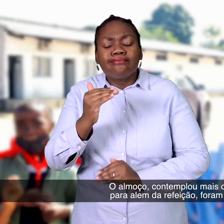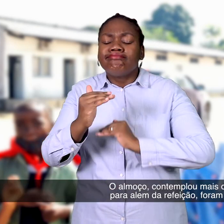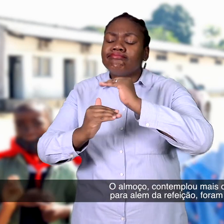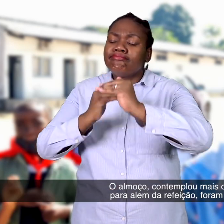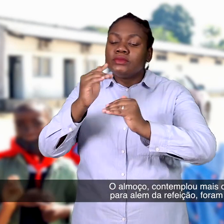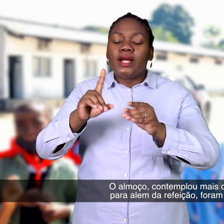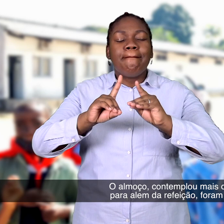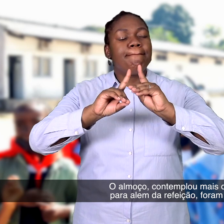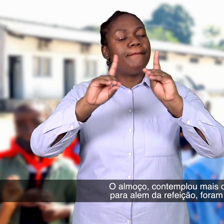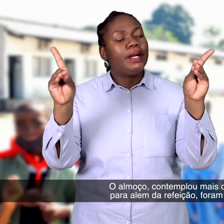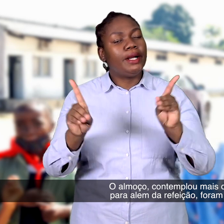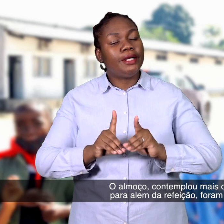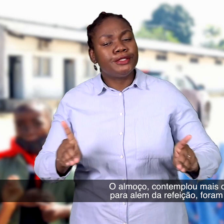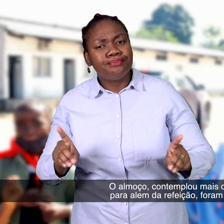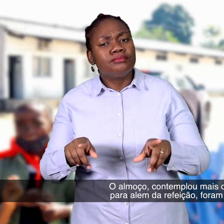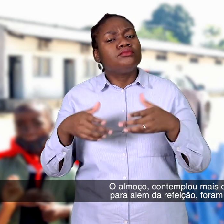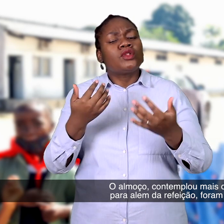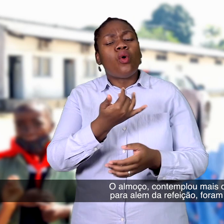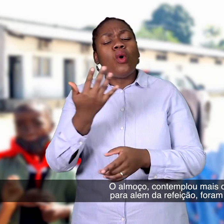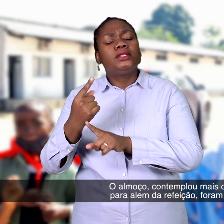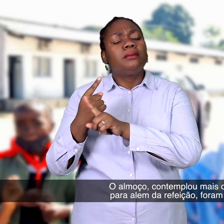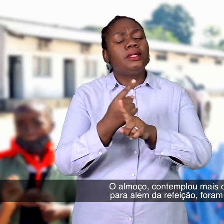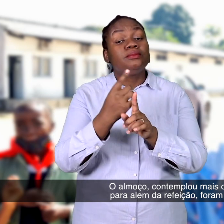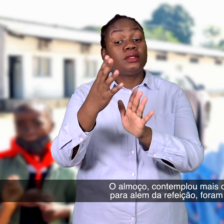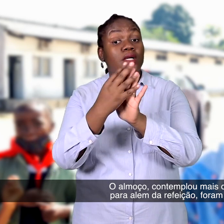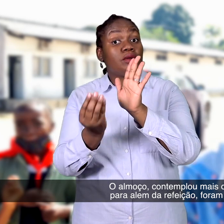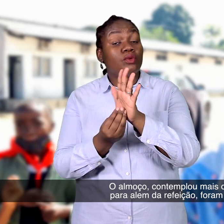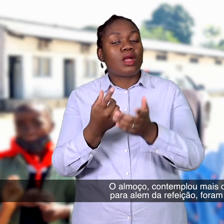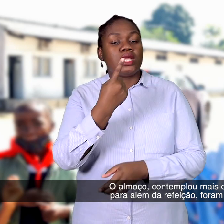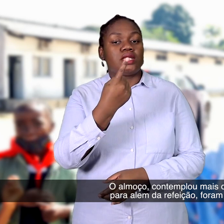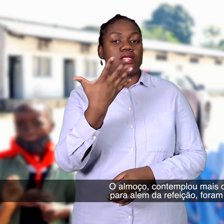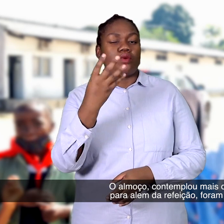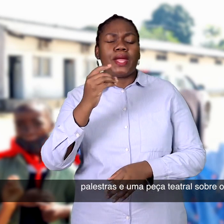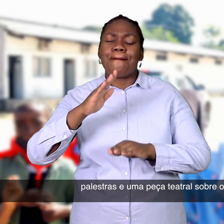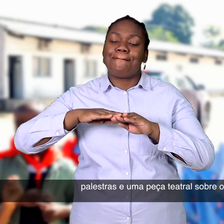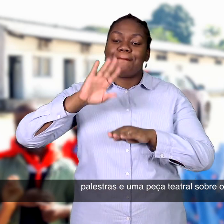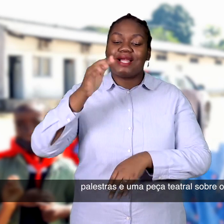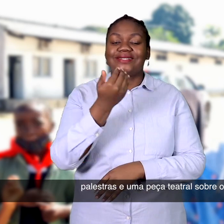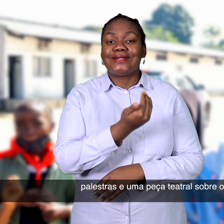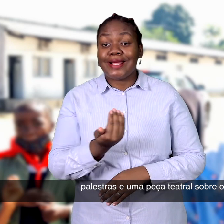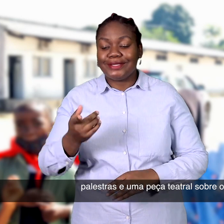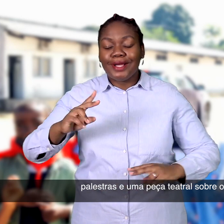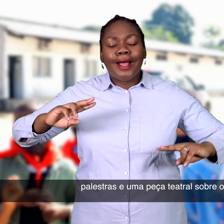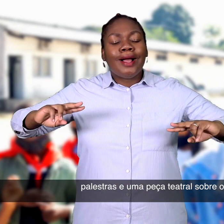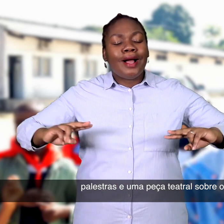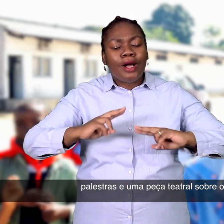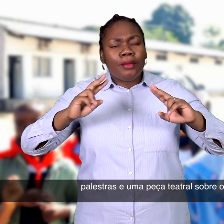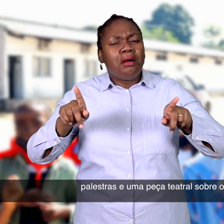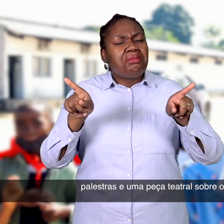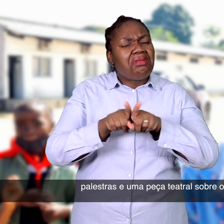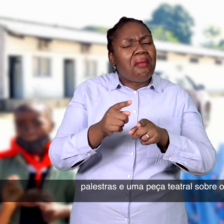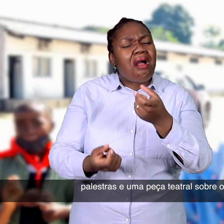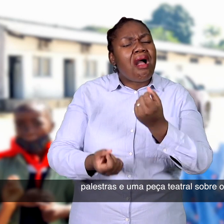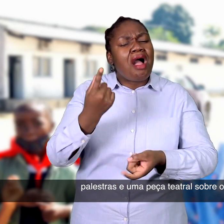O almoço contemplou mais de 150 crianças. Para além da refeição, foram feitas algumas palestras e uma peça teatral sobre os